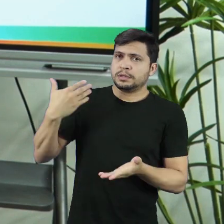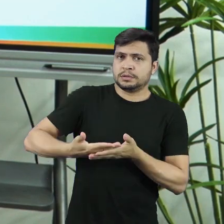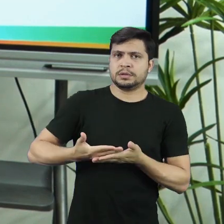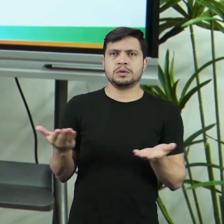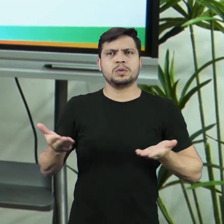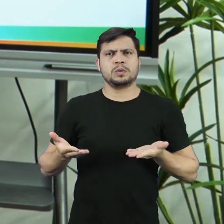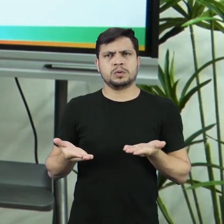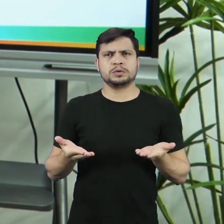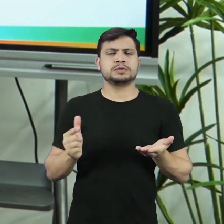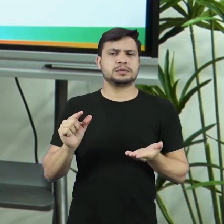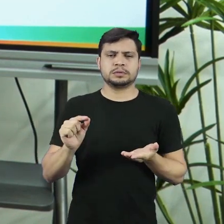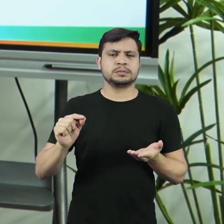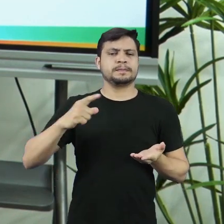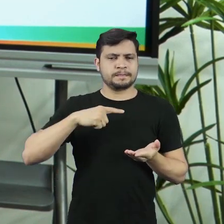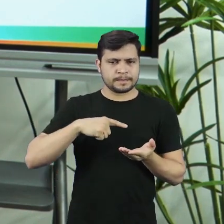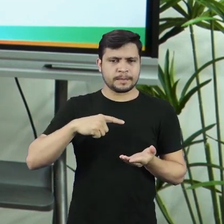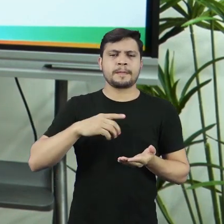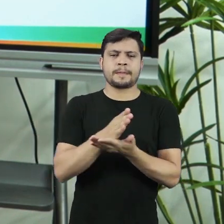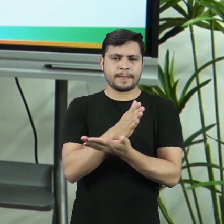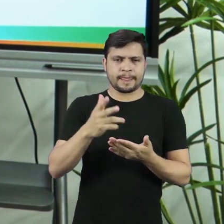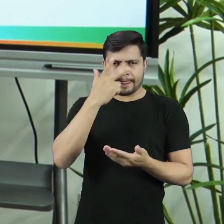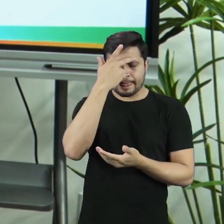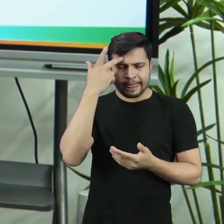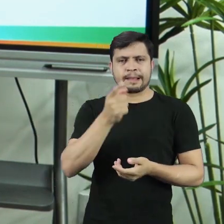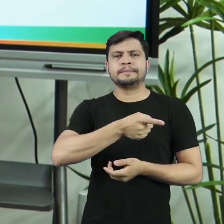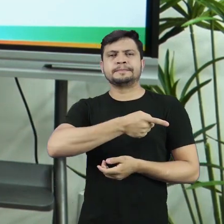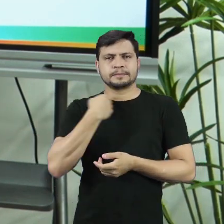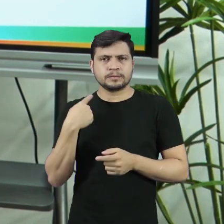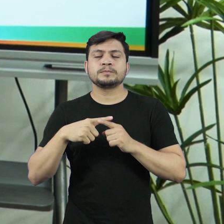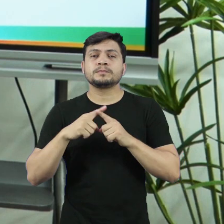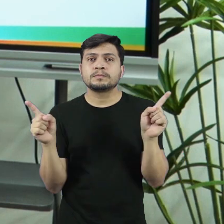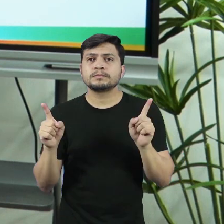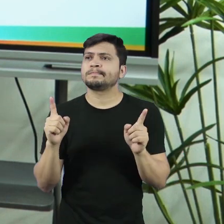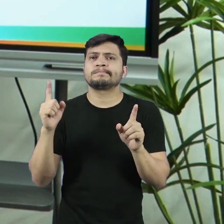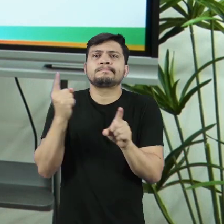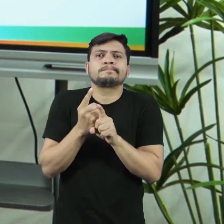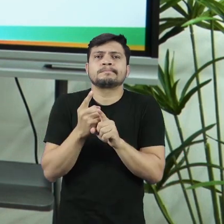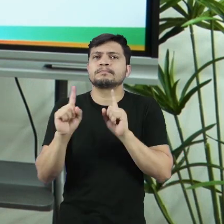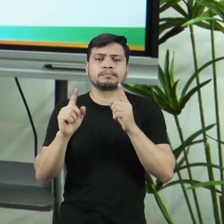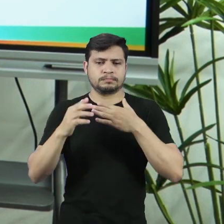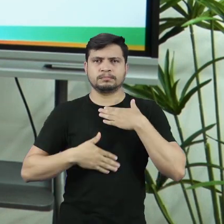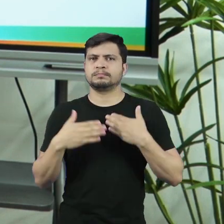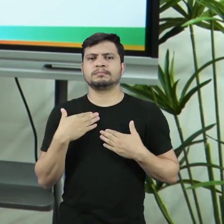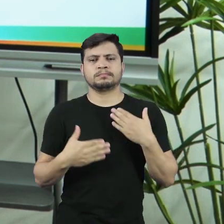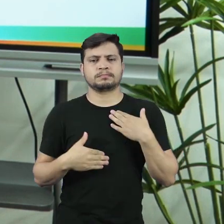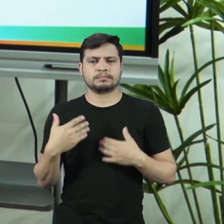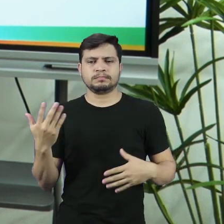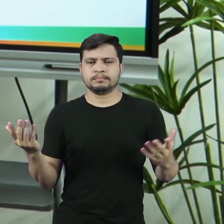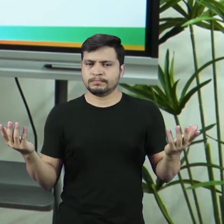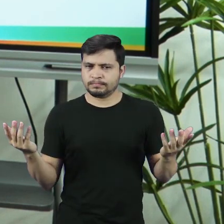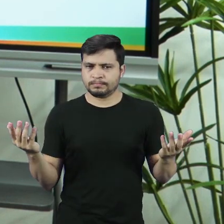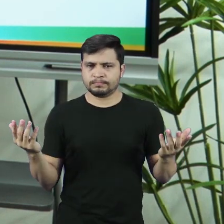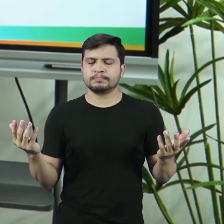ditadura e que nunca foram encontrados. Até hoje a democracia brasileira convive com pessoas que não têm a sua identidade revelada porque naquele